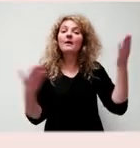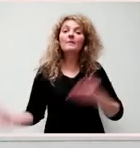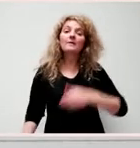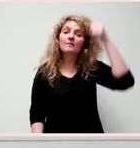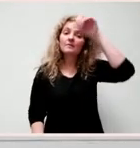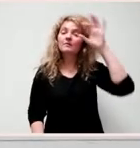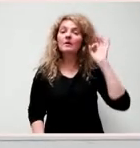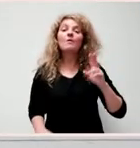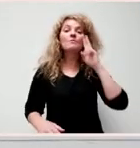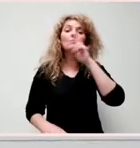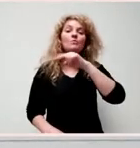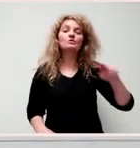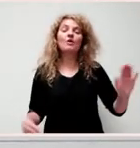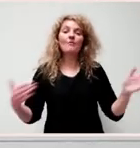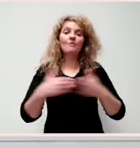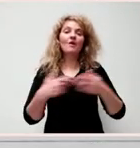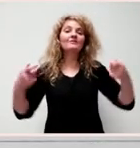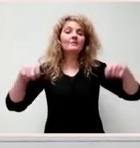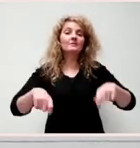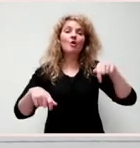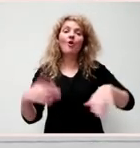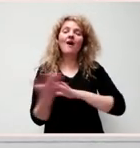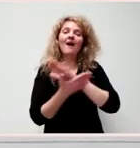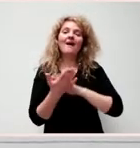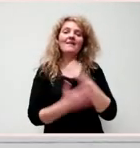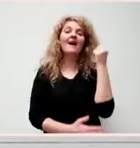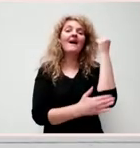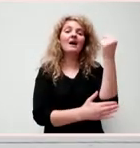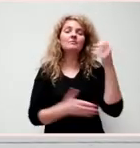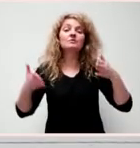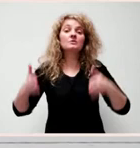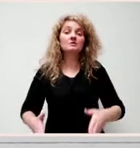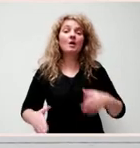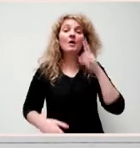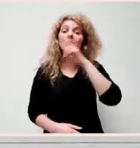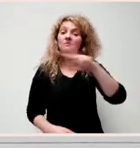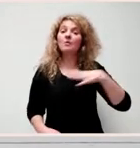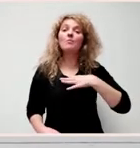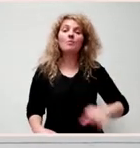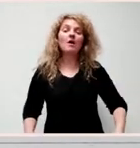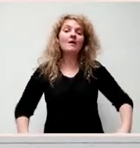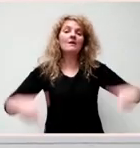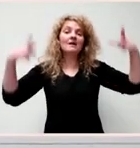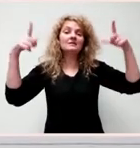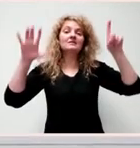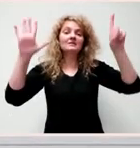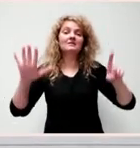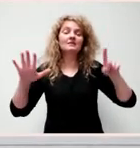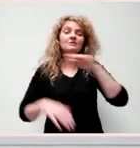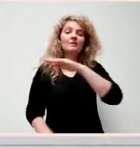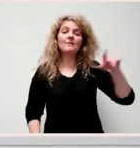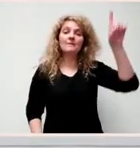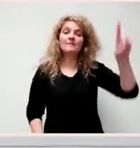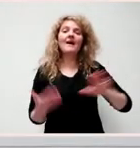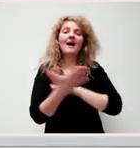Benvidas e benvidos ao Museo a Porta Pechada. Hoxe quero falarvos dun cabaleiro, cuxo sepulcro podedes visitar no primeiro andar do